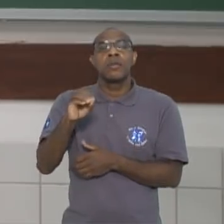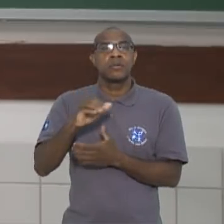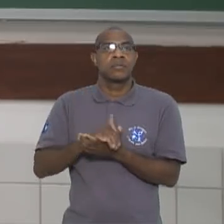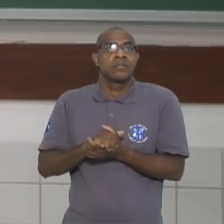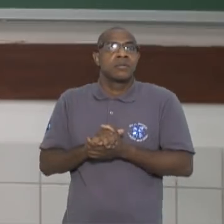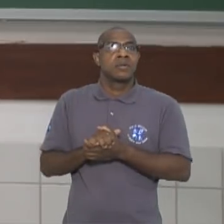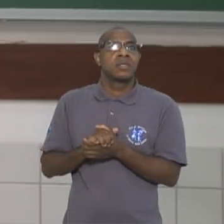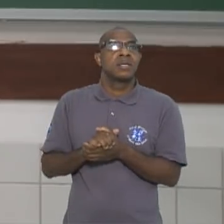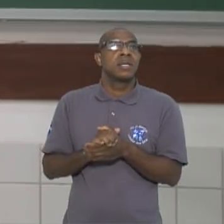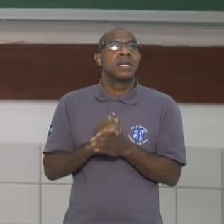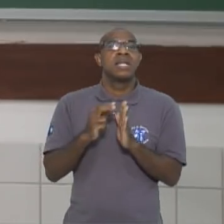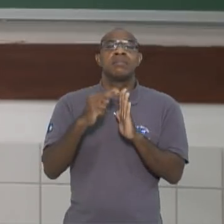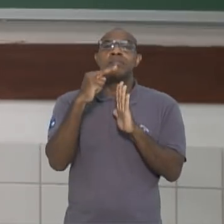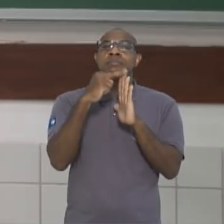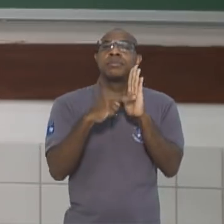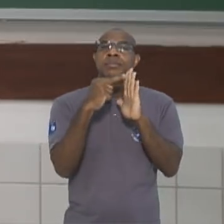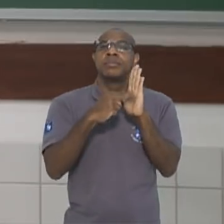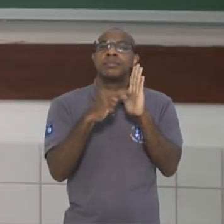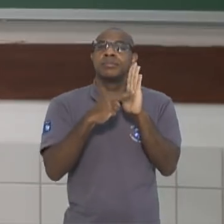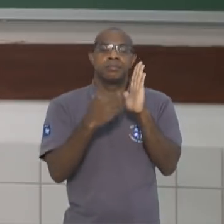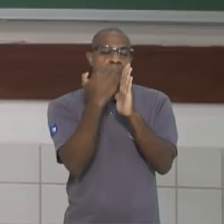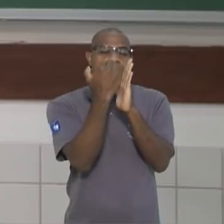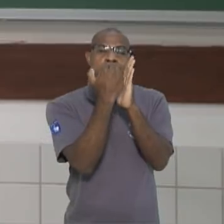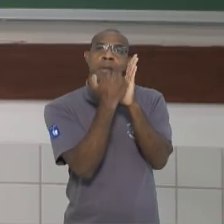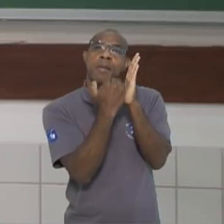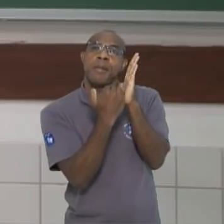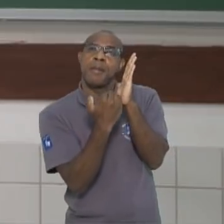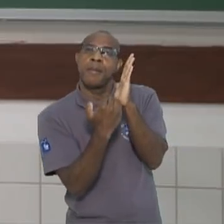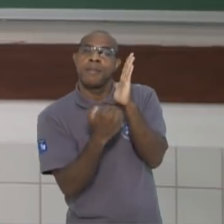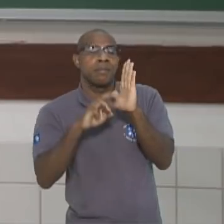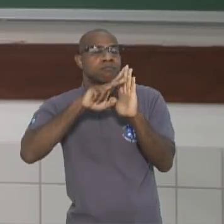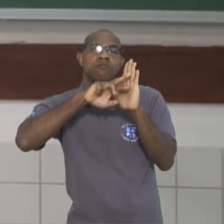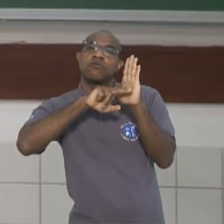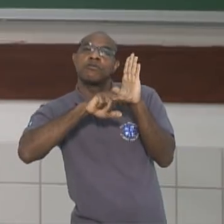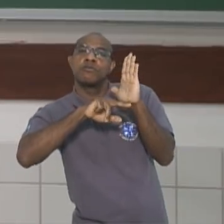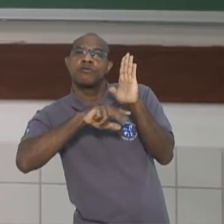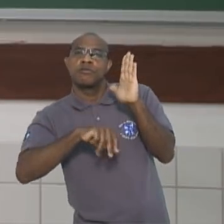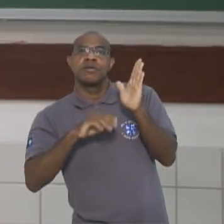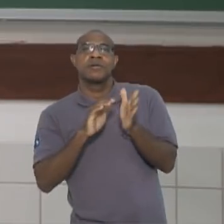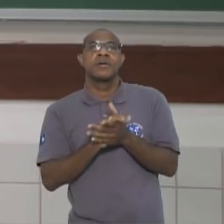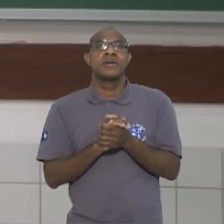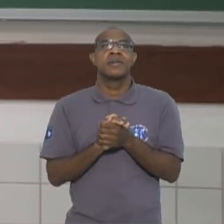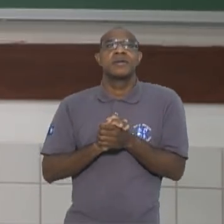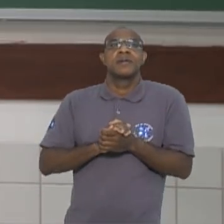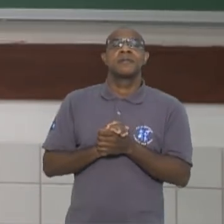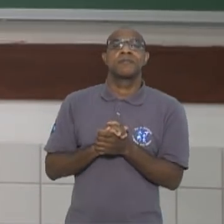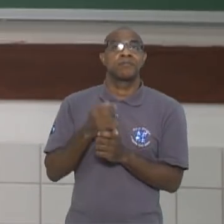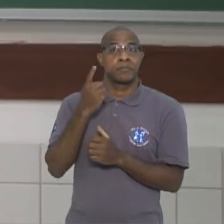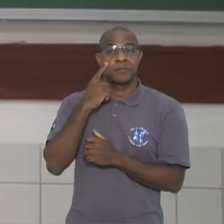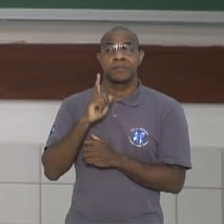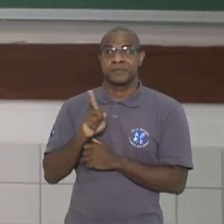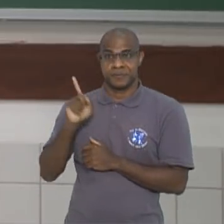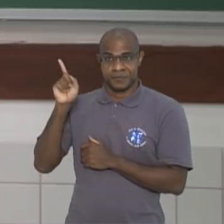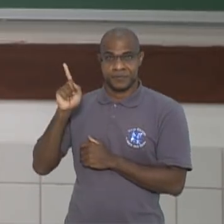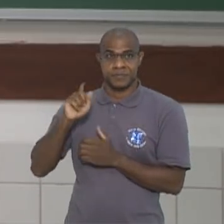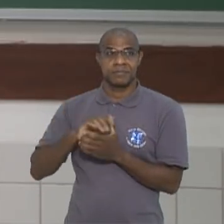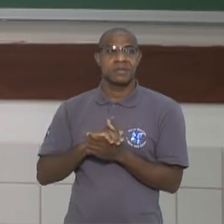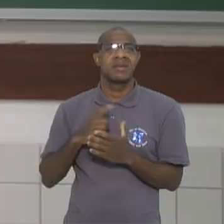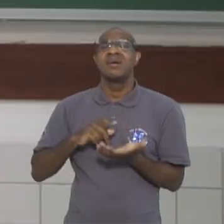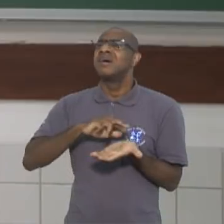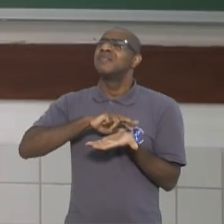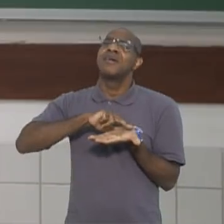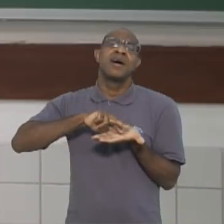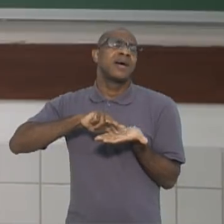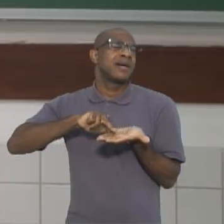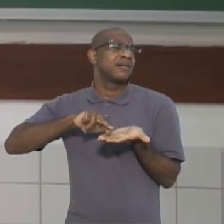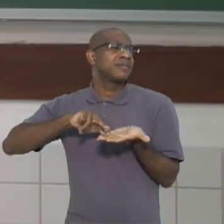Ele deixou inúmeros relatos, tá? E vai estar na Monumenta Histórica Germânica, que é uma série de